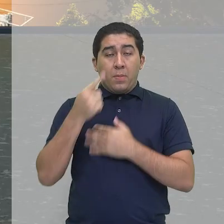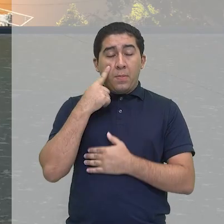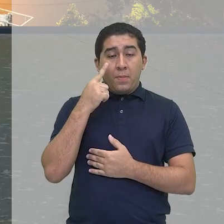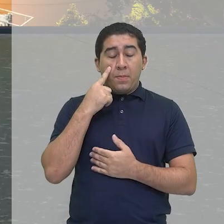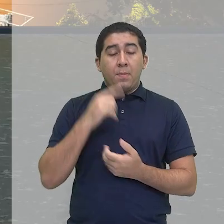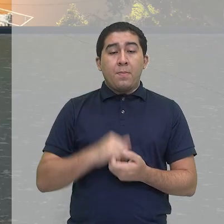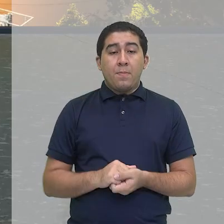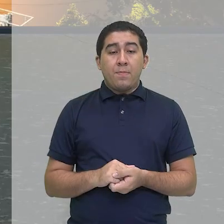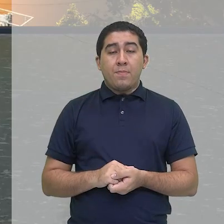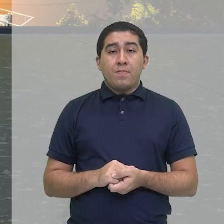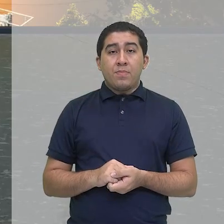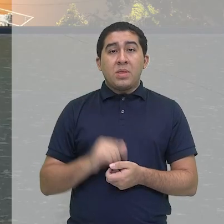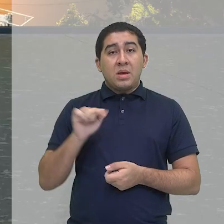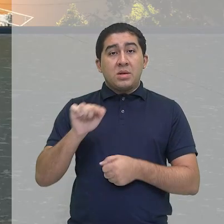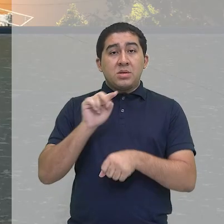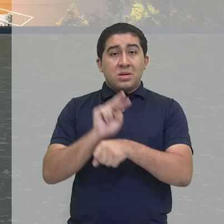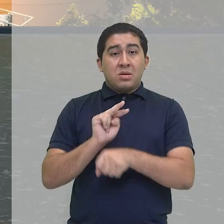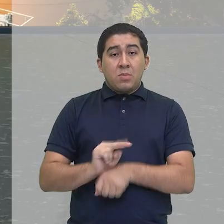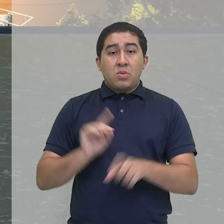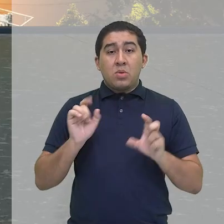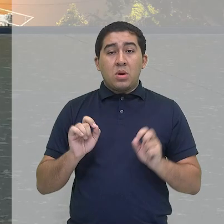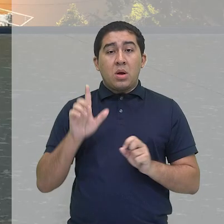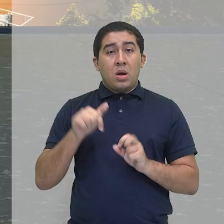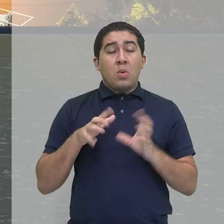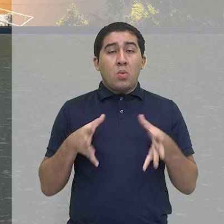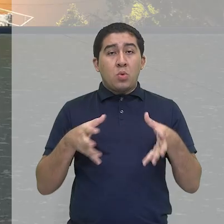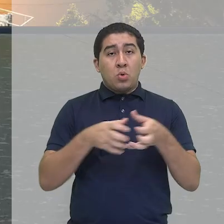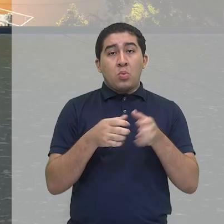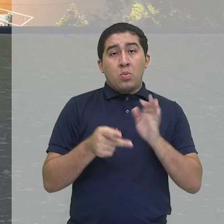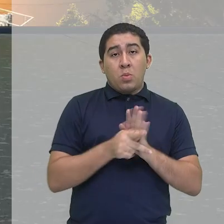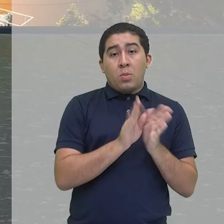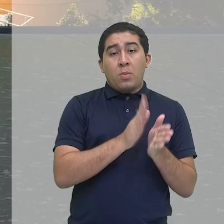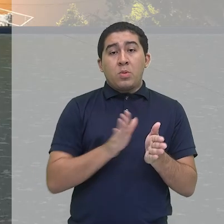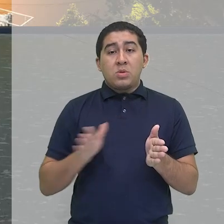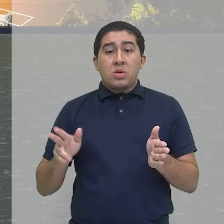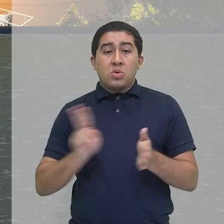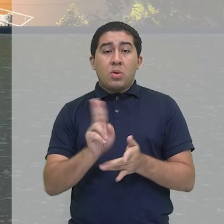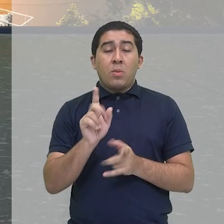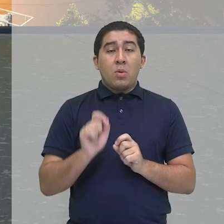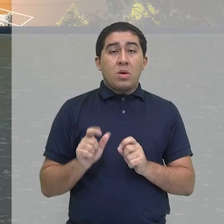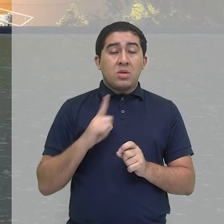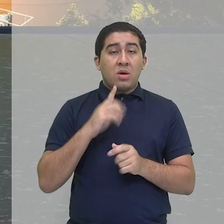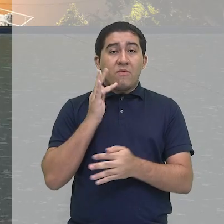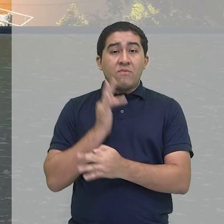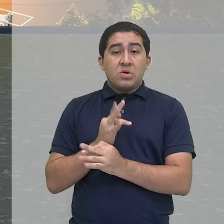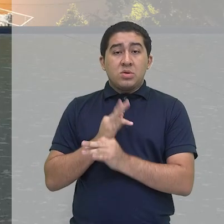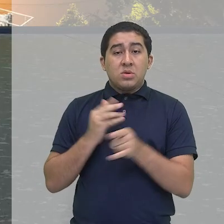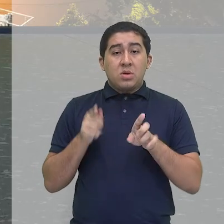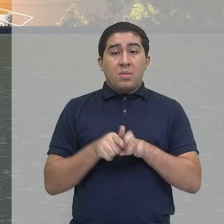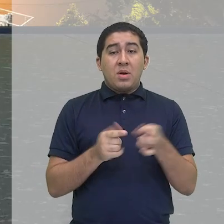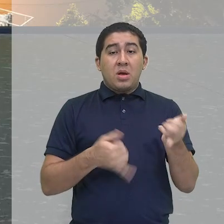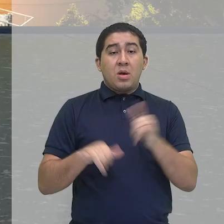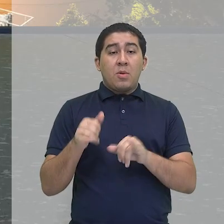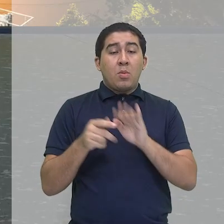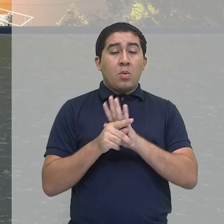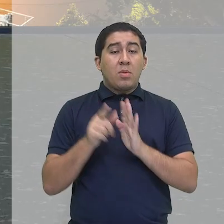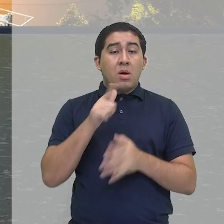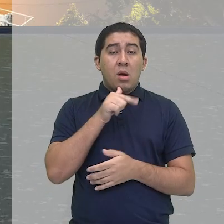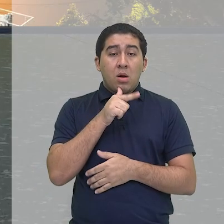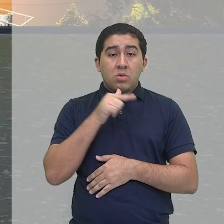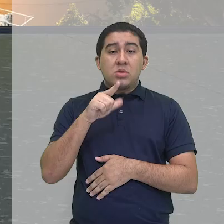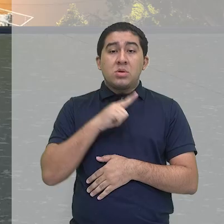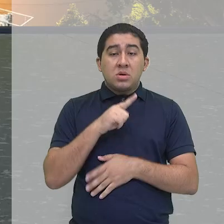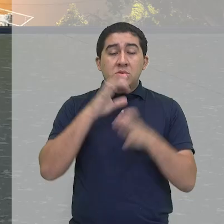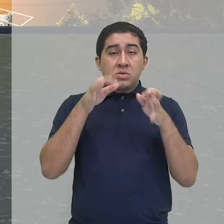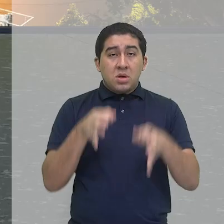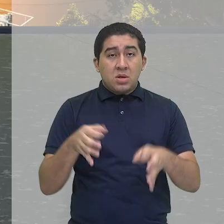E esse tratamento consiste nesse conjunto de processos que são físicos e químicos, né, pelos quais a água